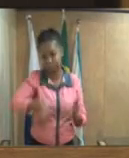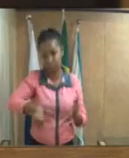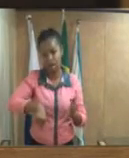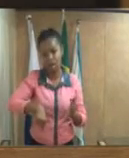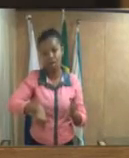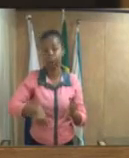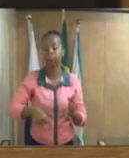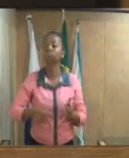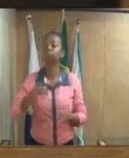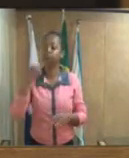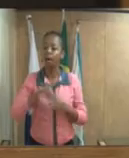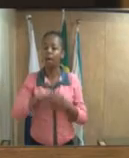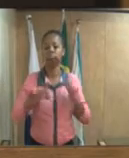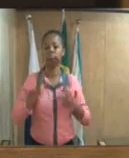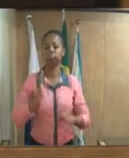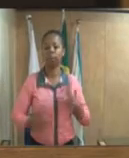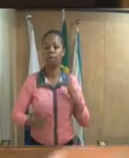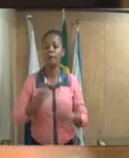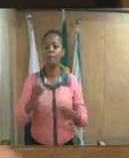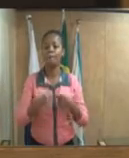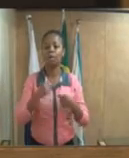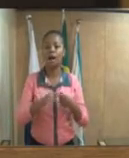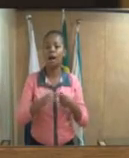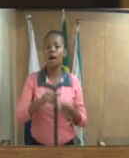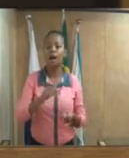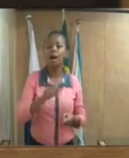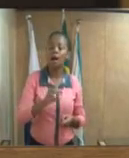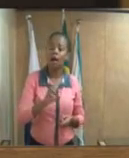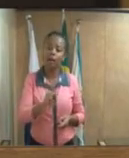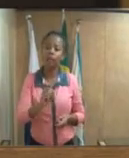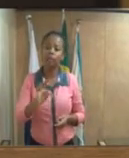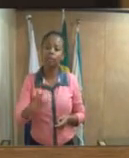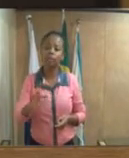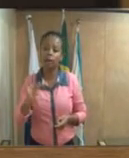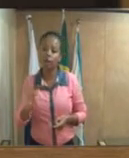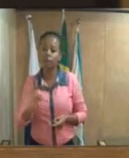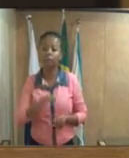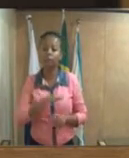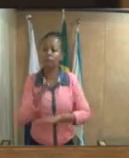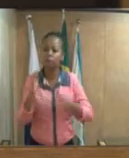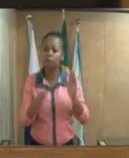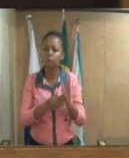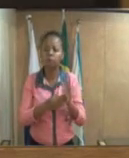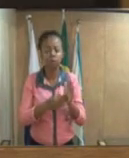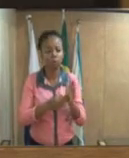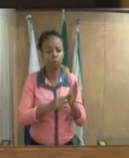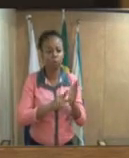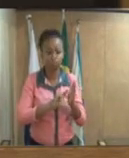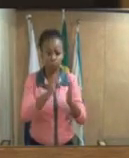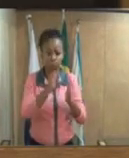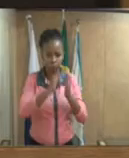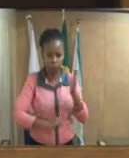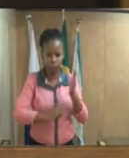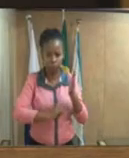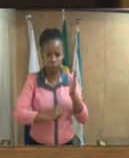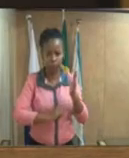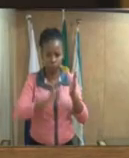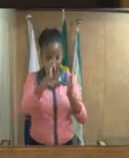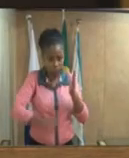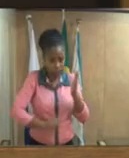já se posicionou firmemente que as assinaturas da CPI é no momento do protocolo da mesa